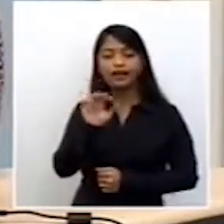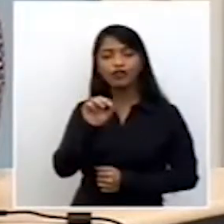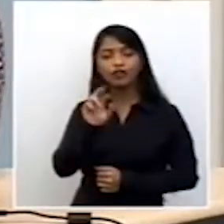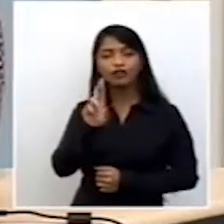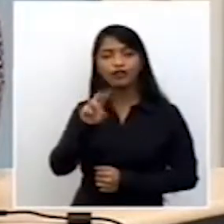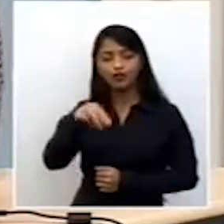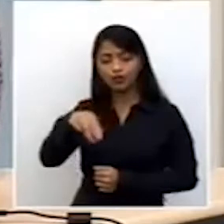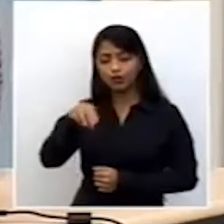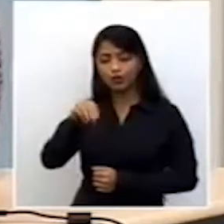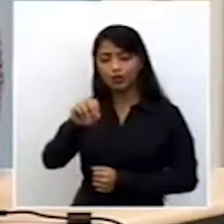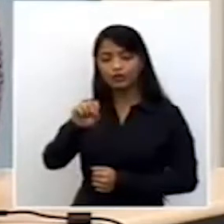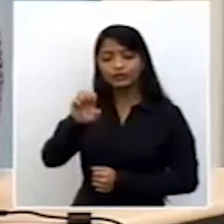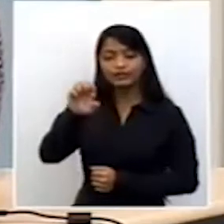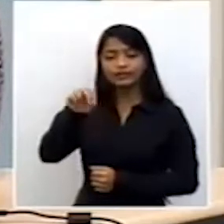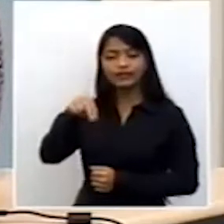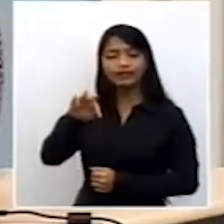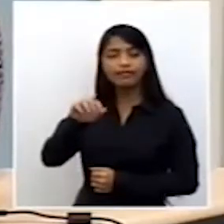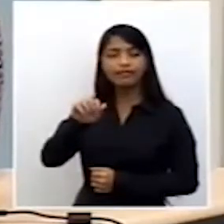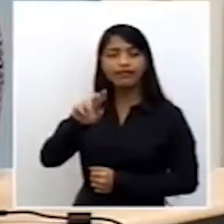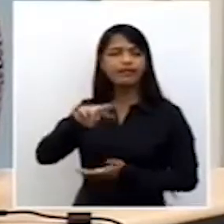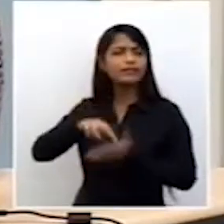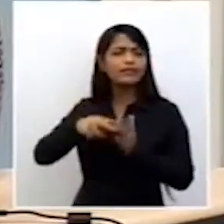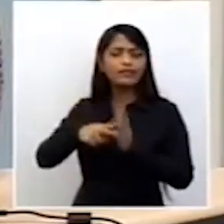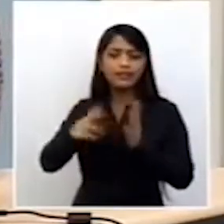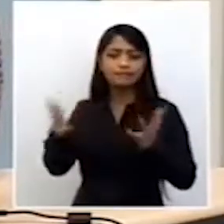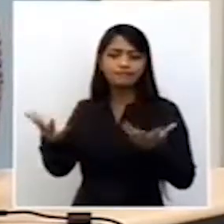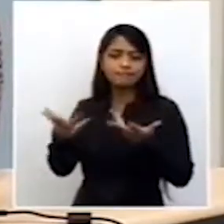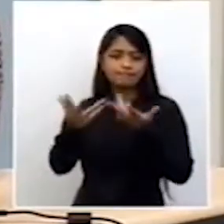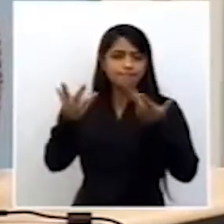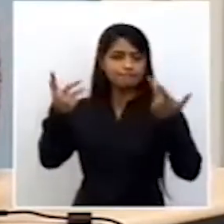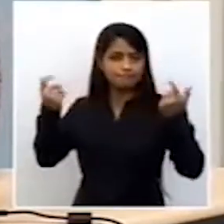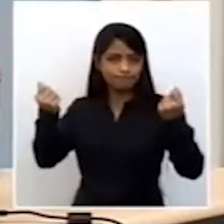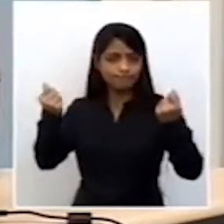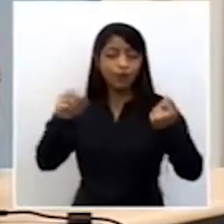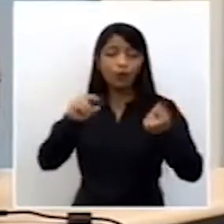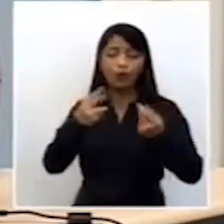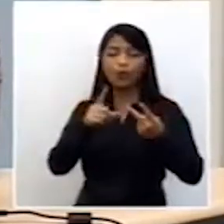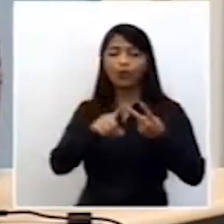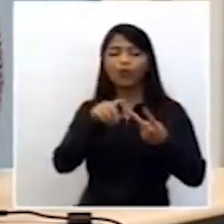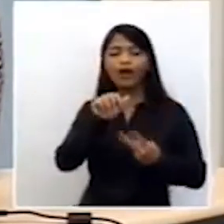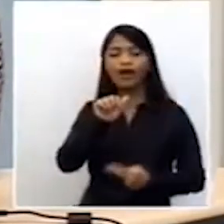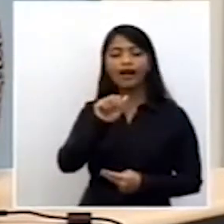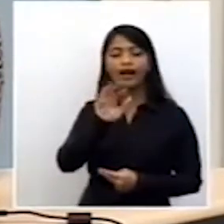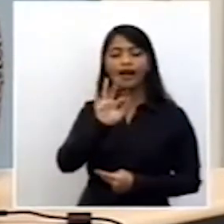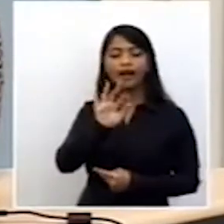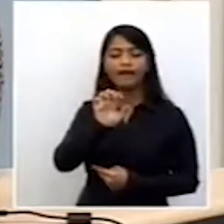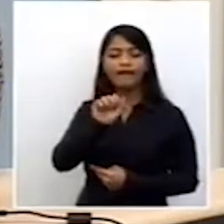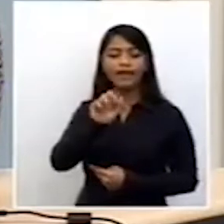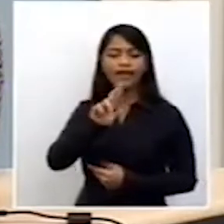Aformosentar. Embelezar, o afear, tornar feio,